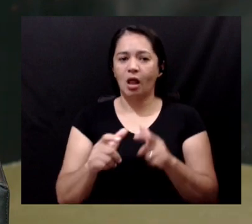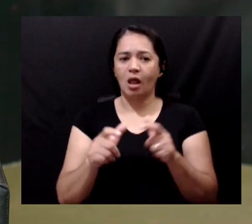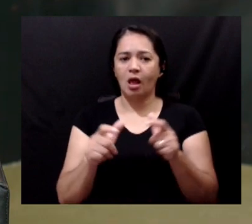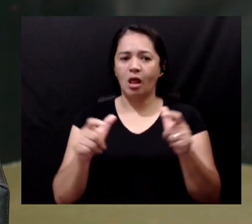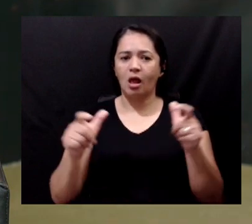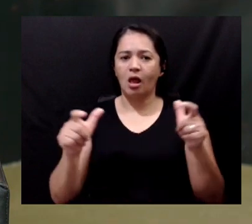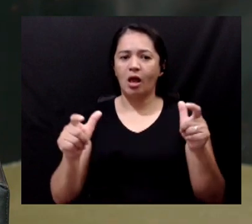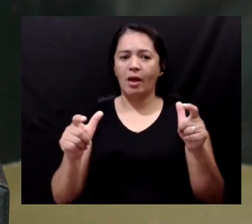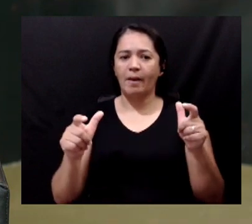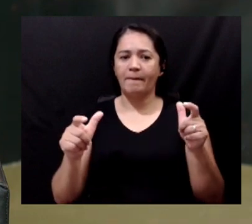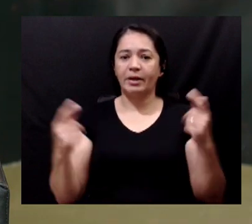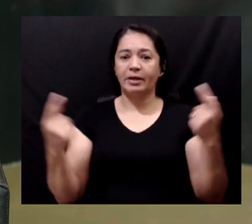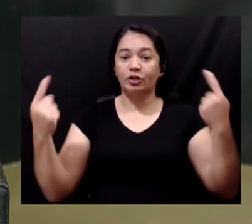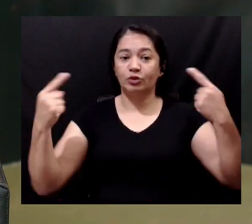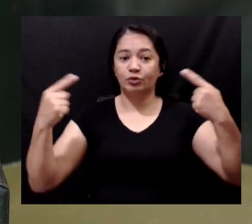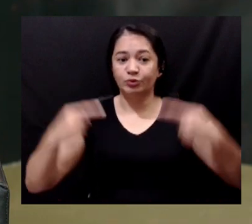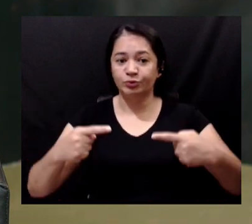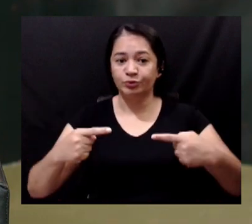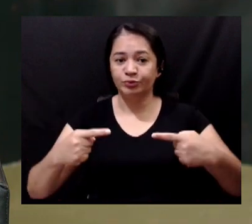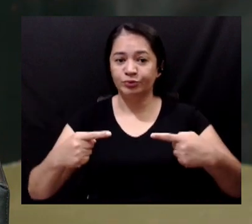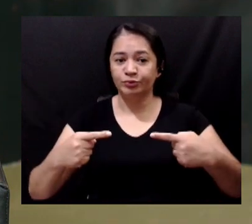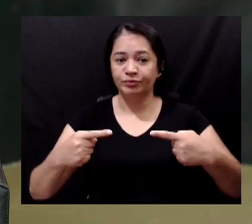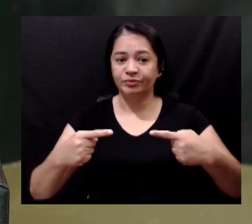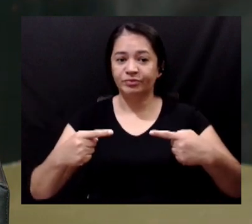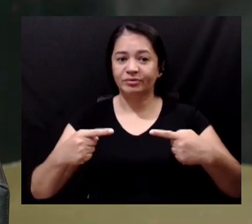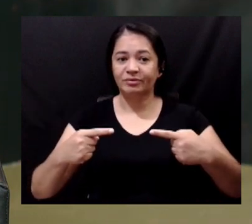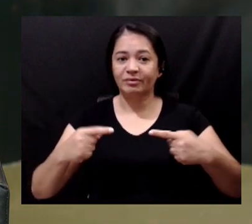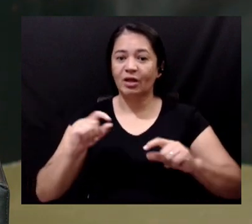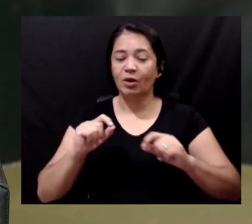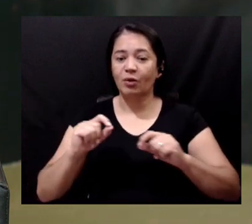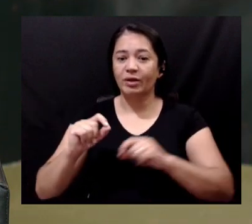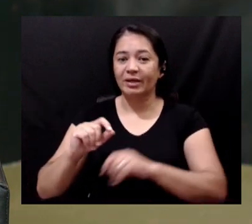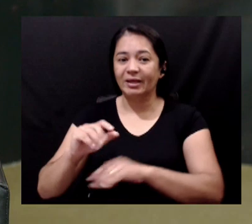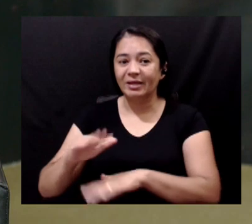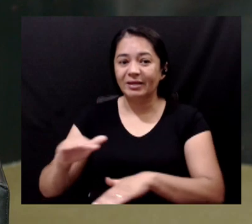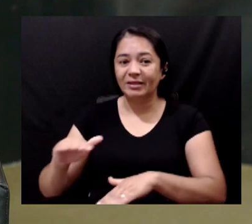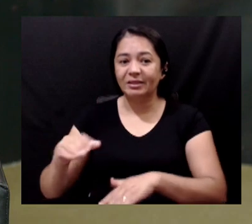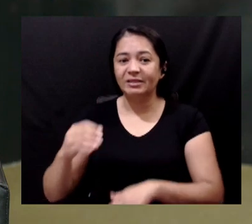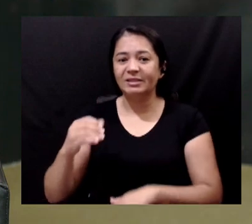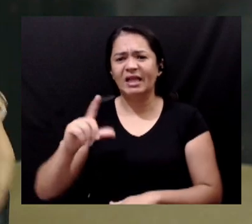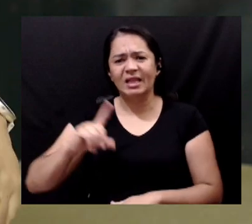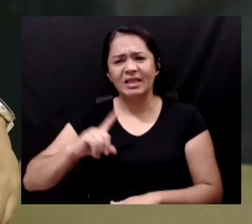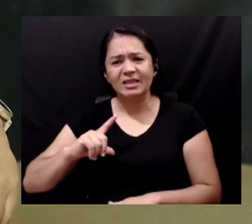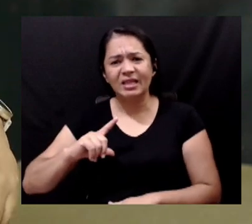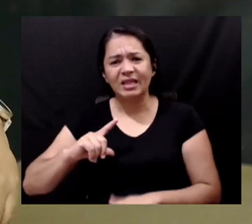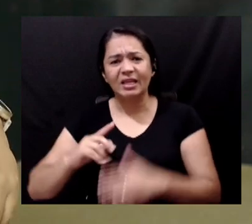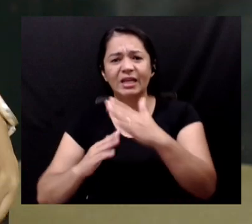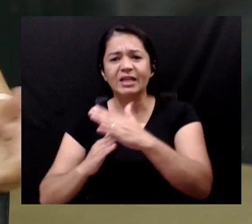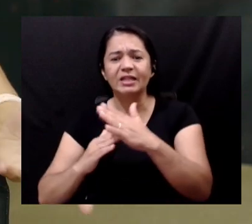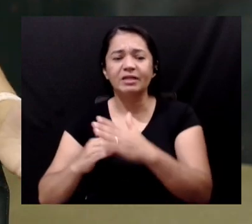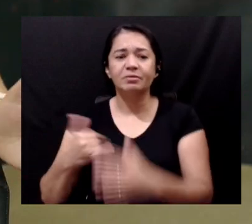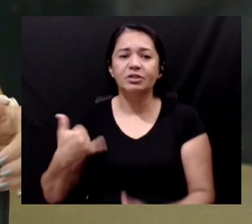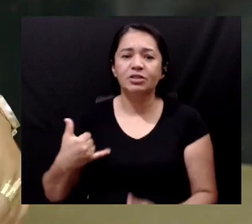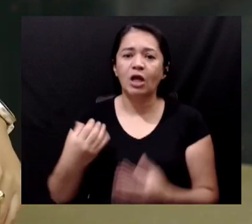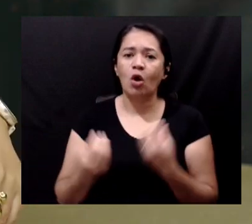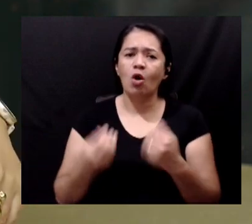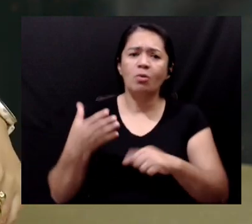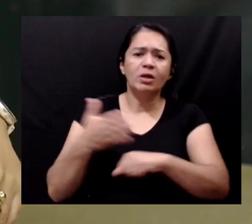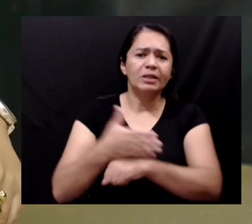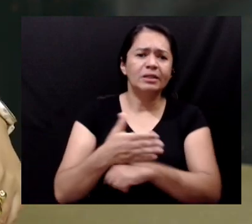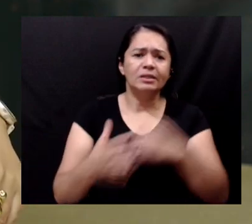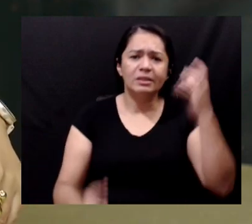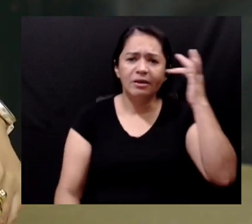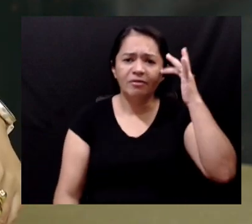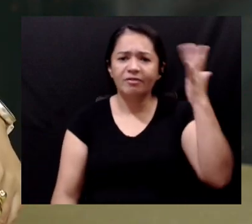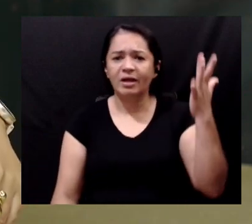desafios é menor. Se há limite mínimo de idade nas redes, como tem acesso tão fácil? Os pais não deveriam